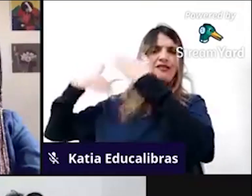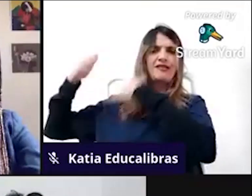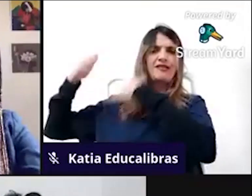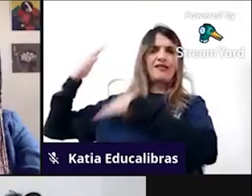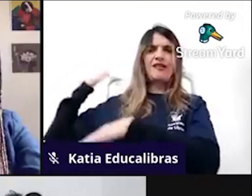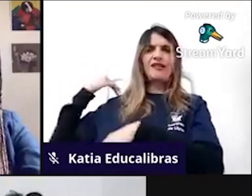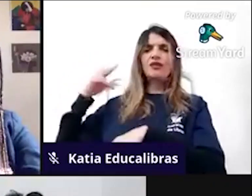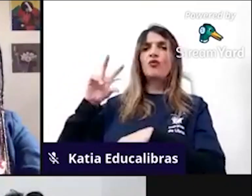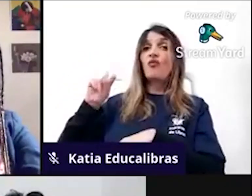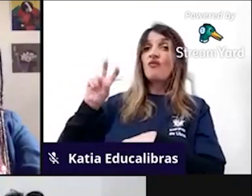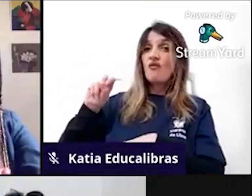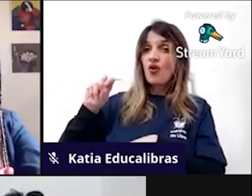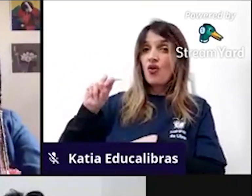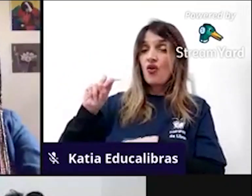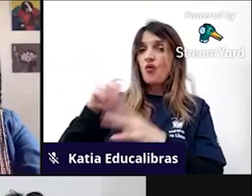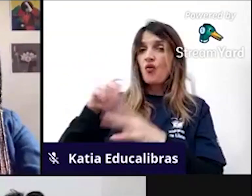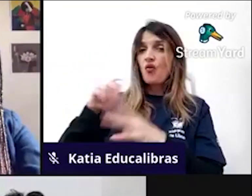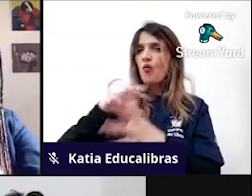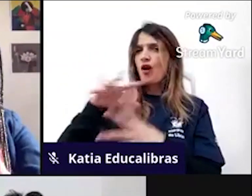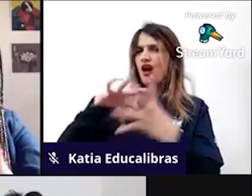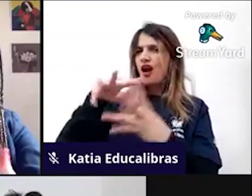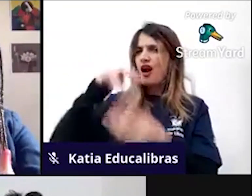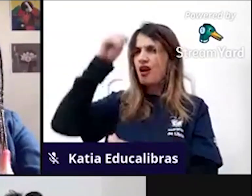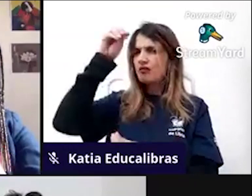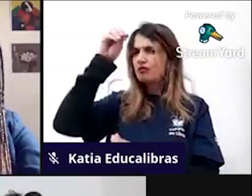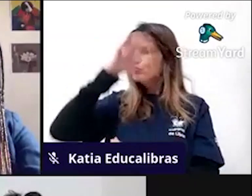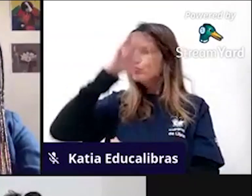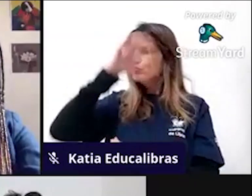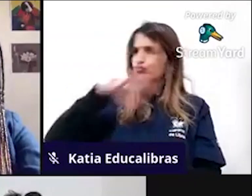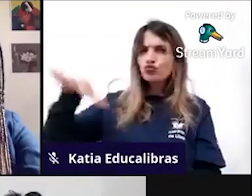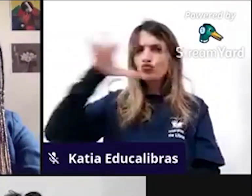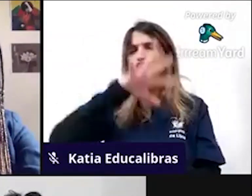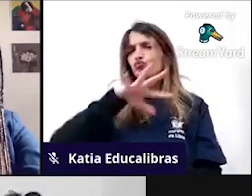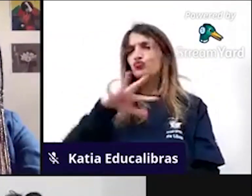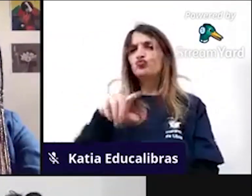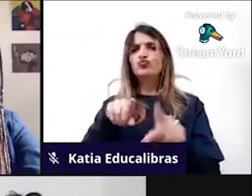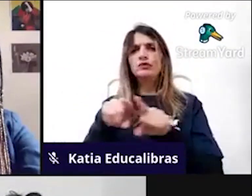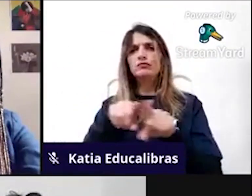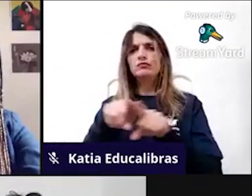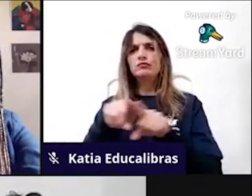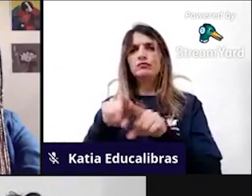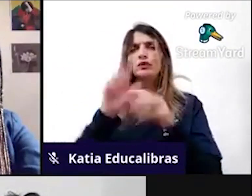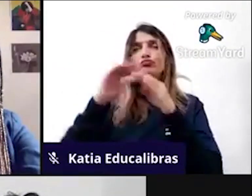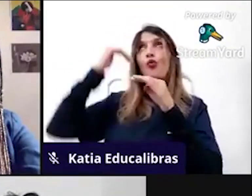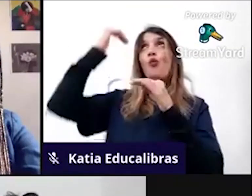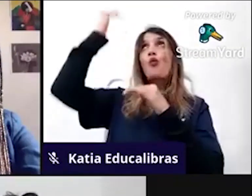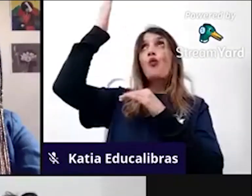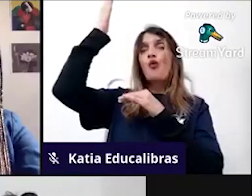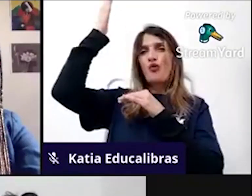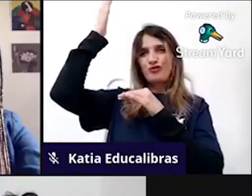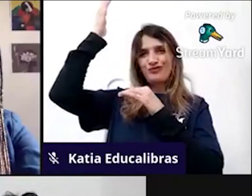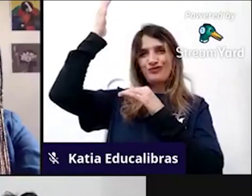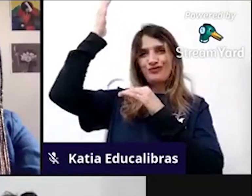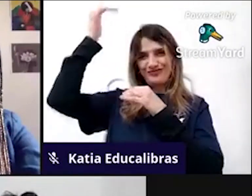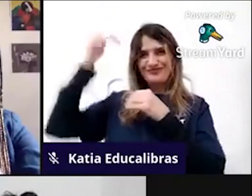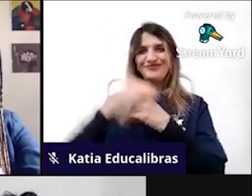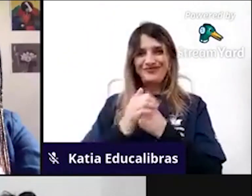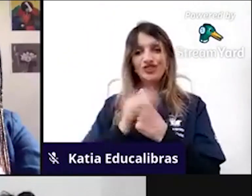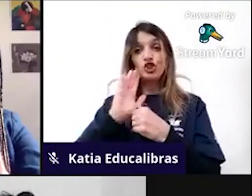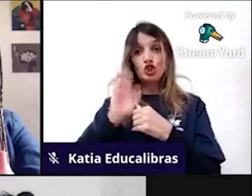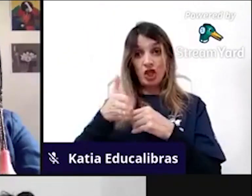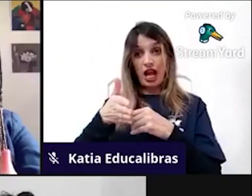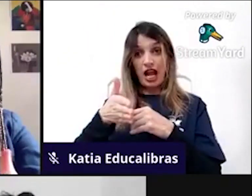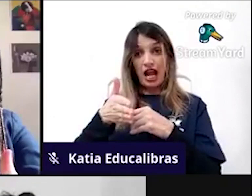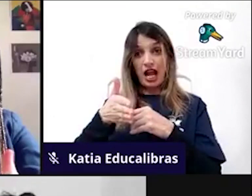avós, com os nossos irmãos que são de outras, que estão em outro